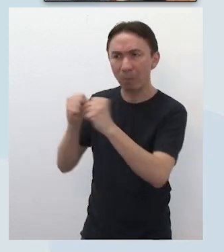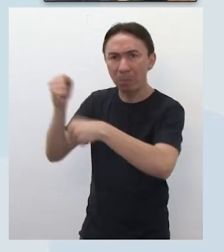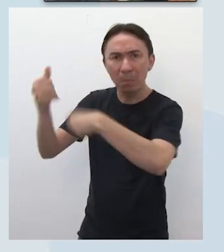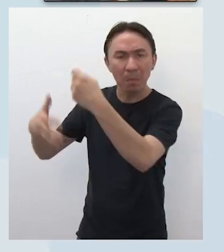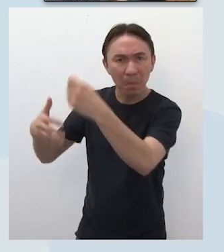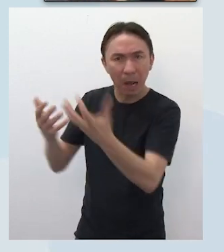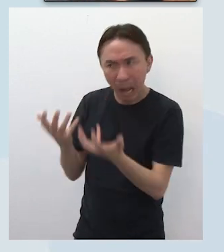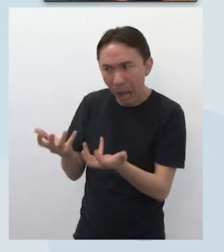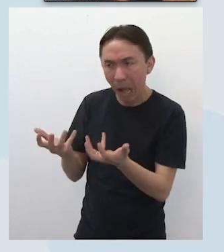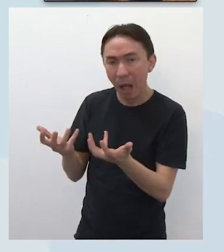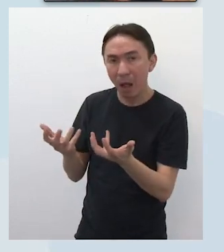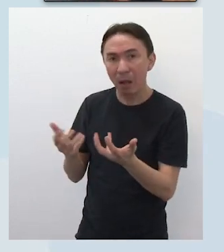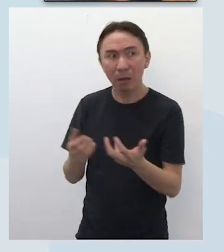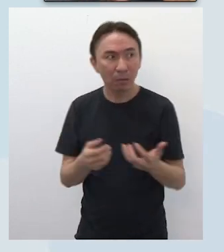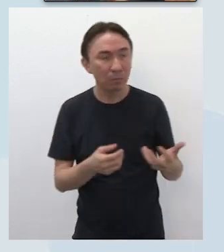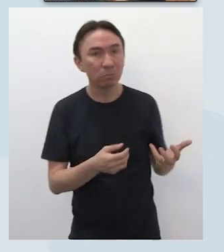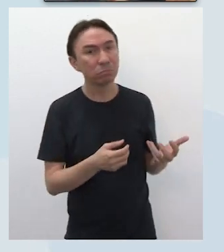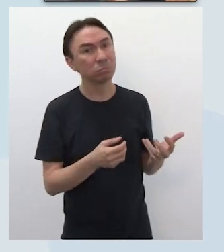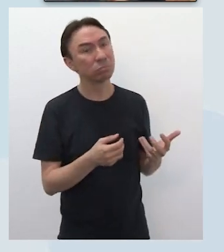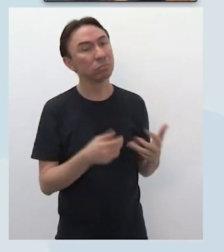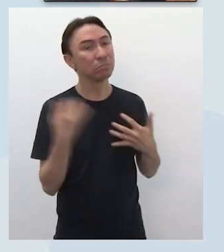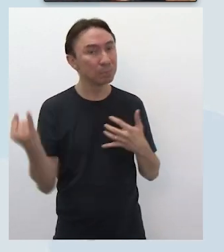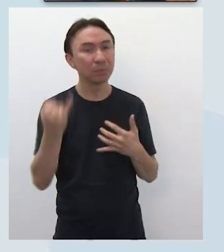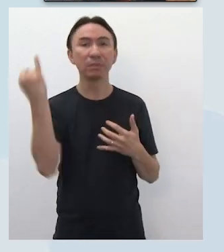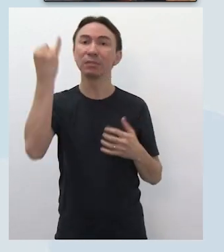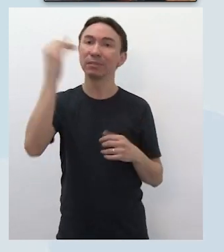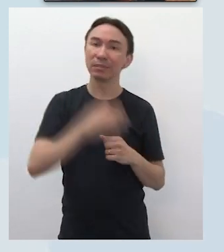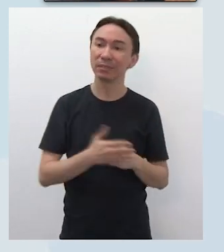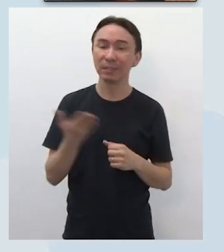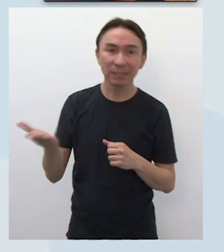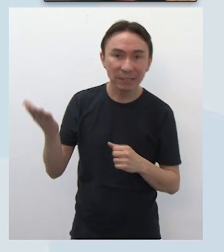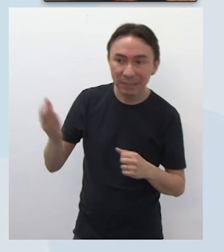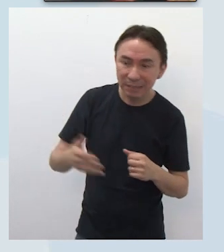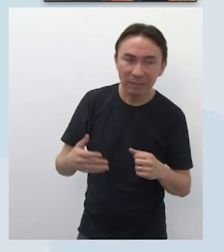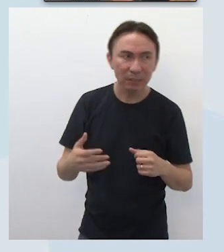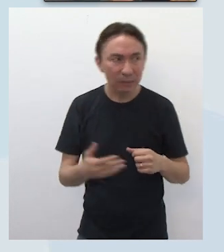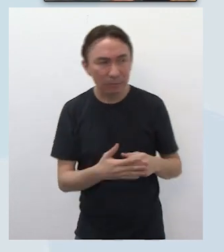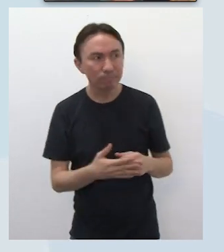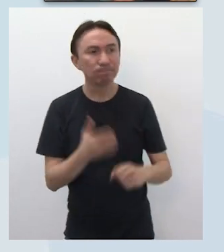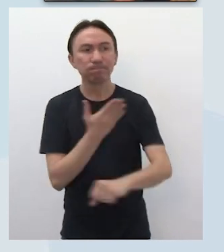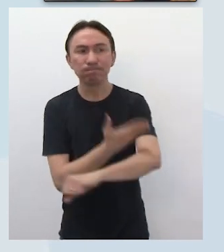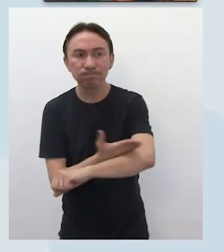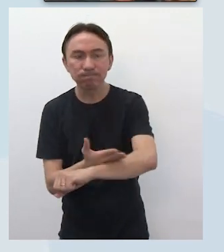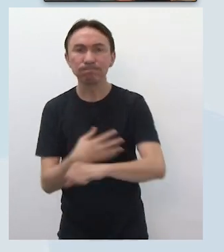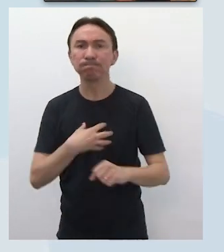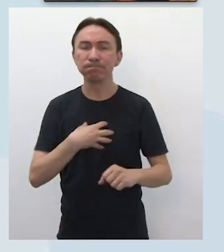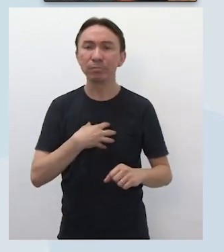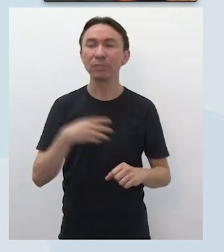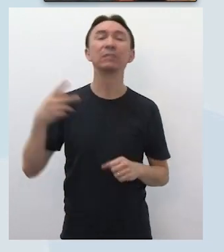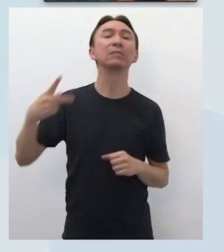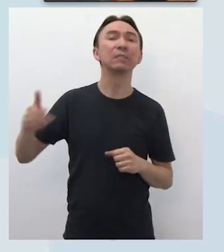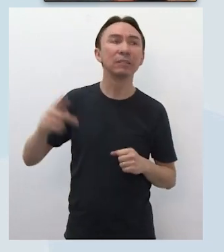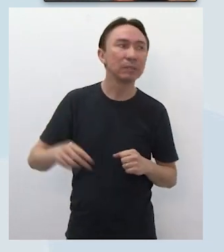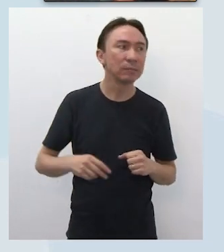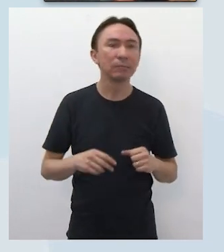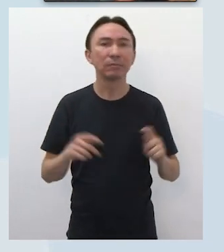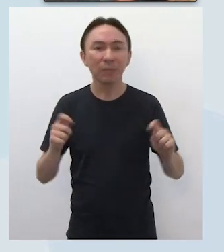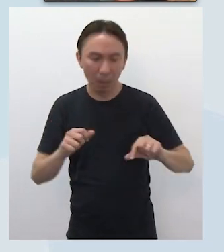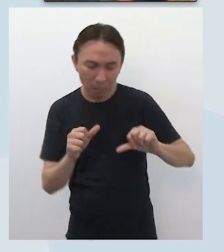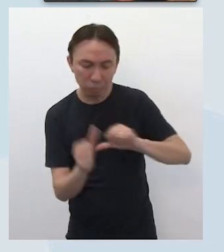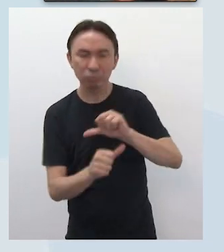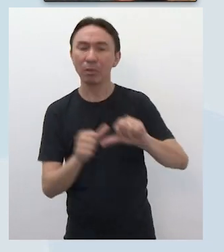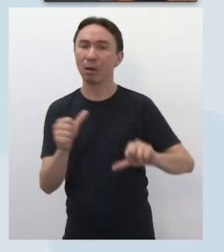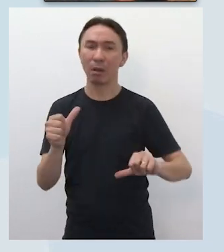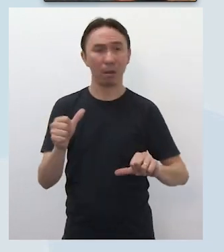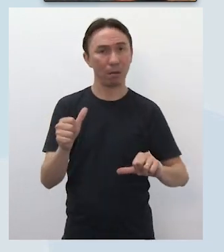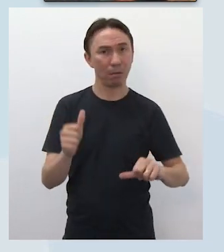E sempre dirigido para comportamentos que o receptor possa modificar. Não adianta eu apontar coisas que não sejam possíveis de